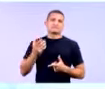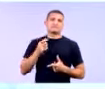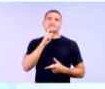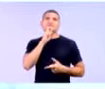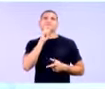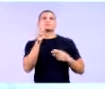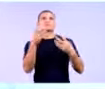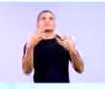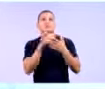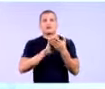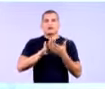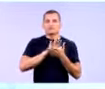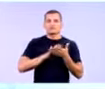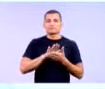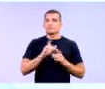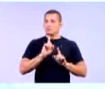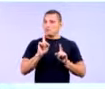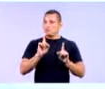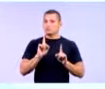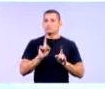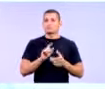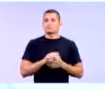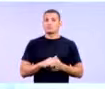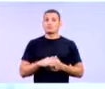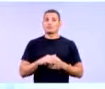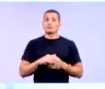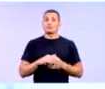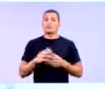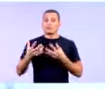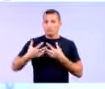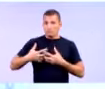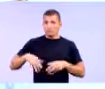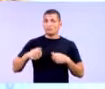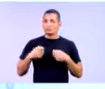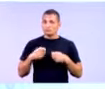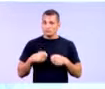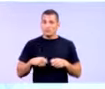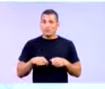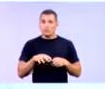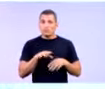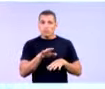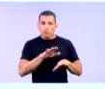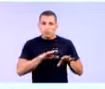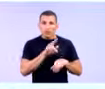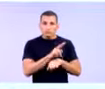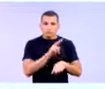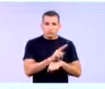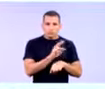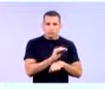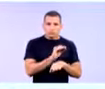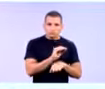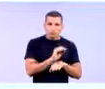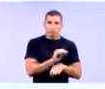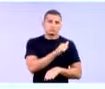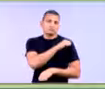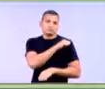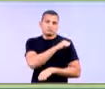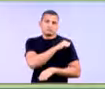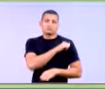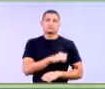ar-condicionado? Não, não é bem assim, né? A instituição, ela tem que zelar pelo mínimo de conforto também do seu